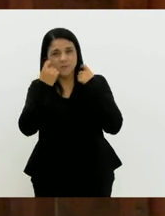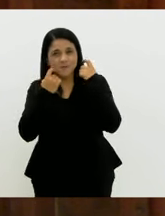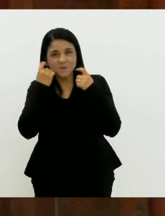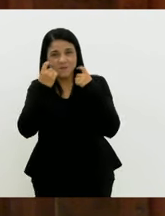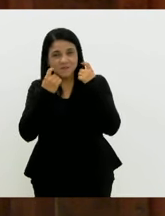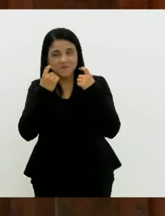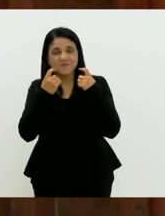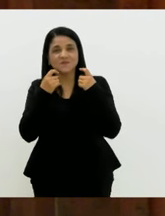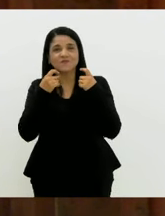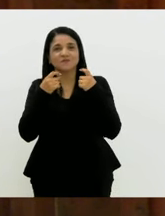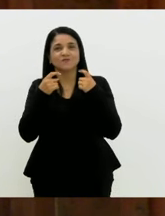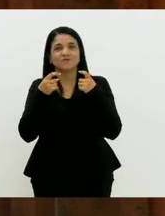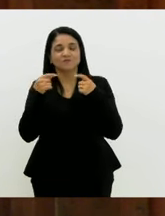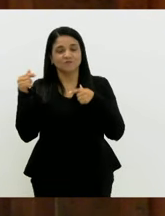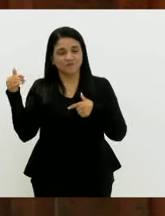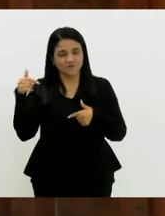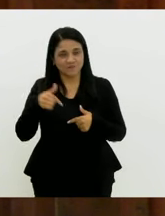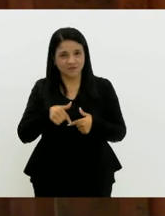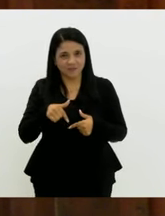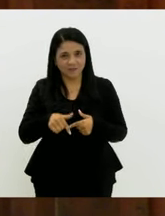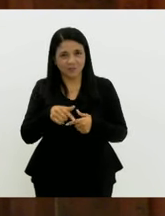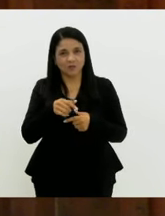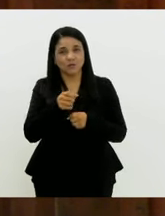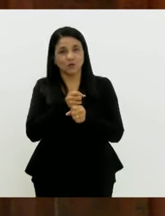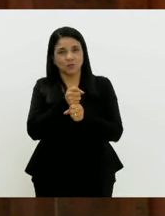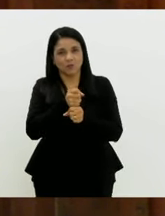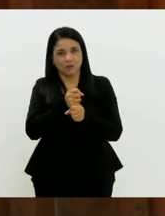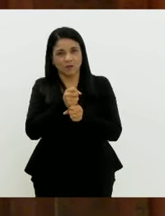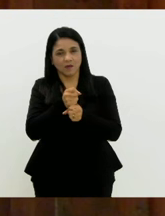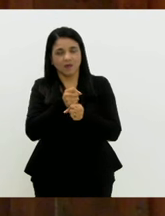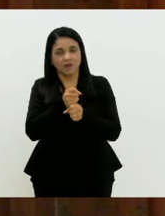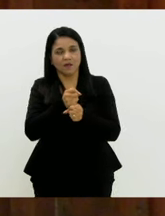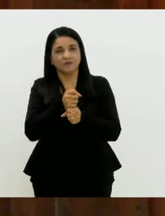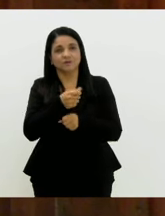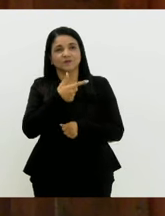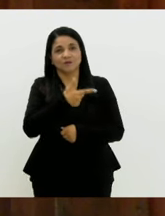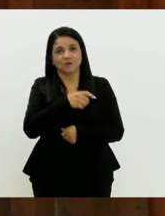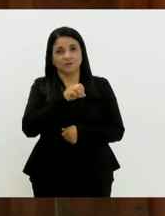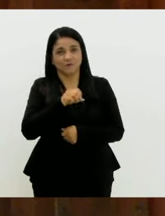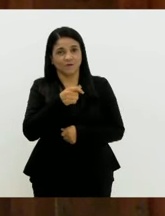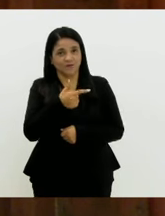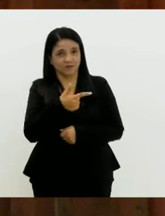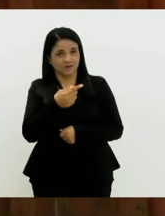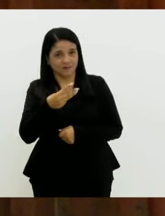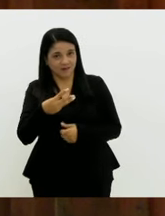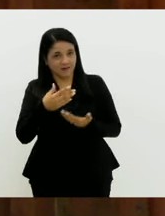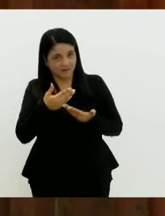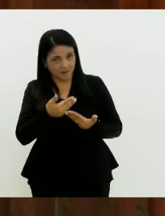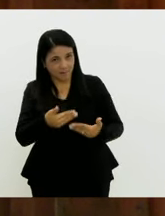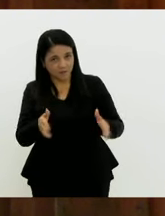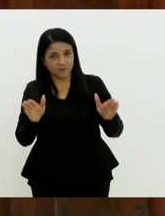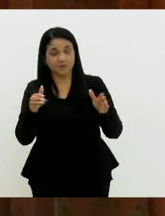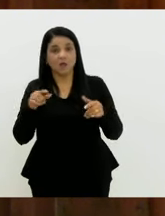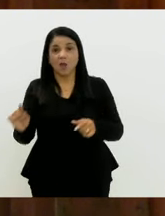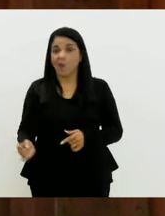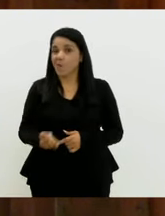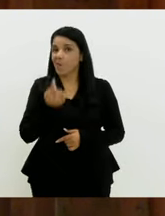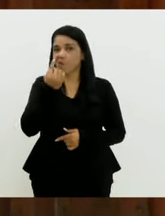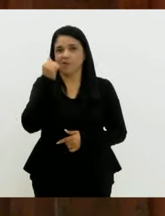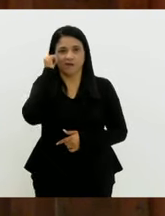quando estive aqui na abertura do ano legislativo em 2023, sendo a única mulher